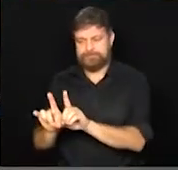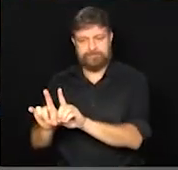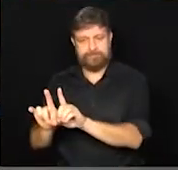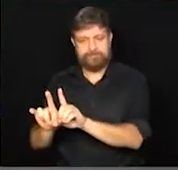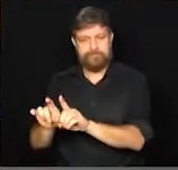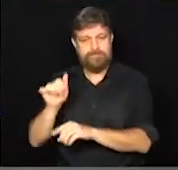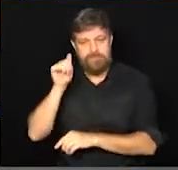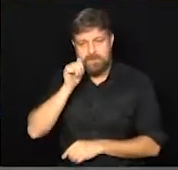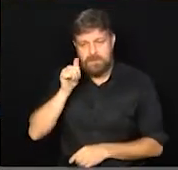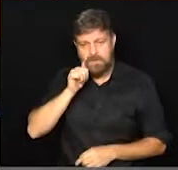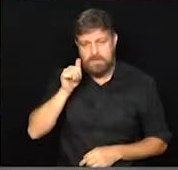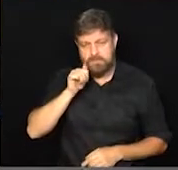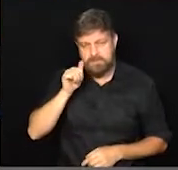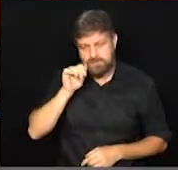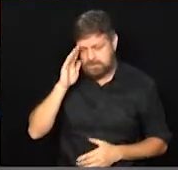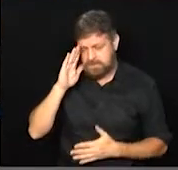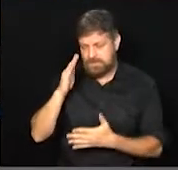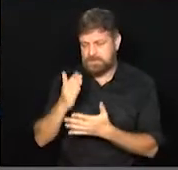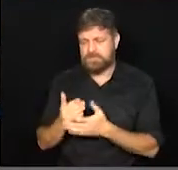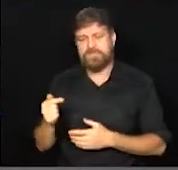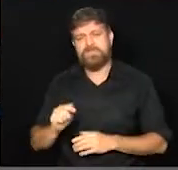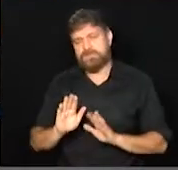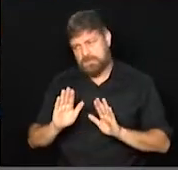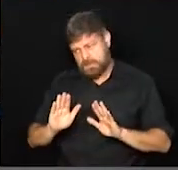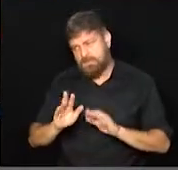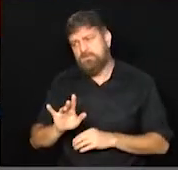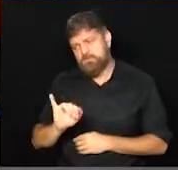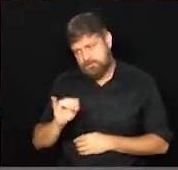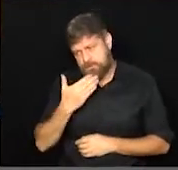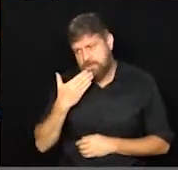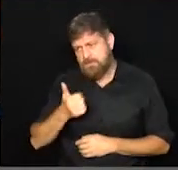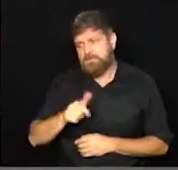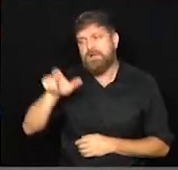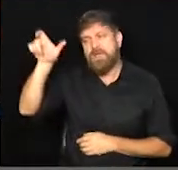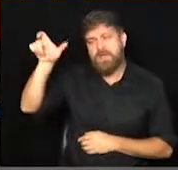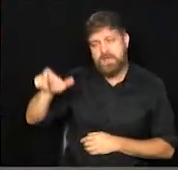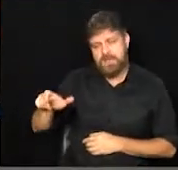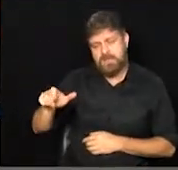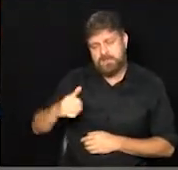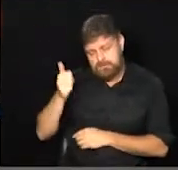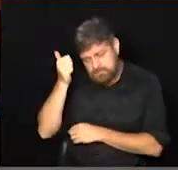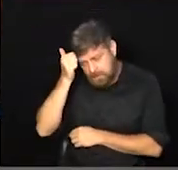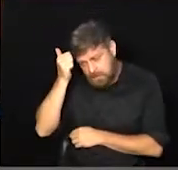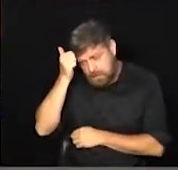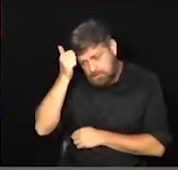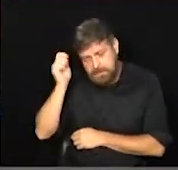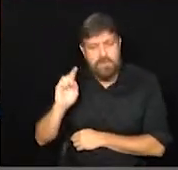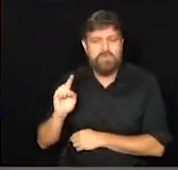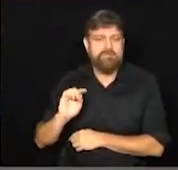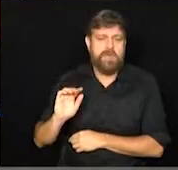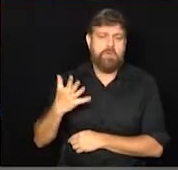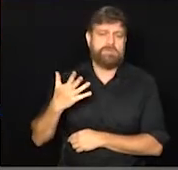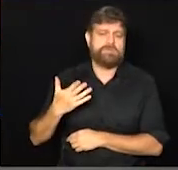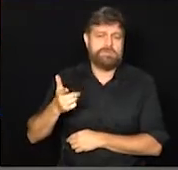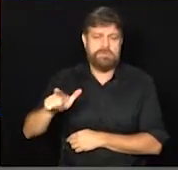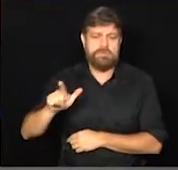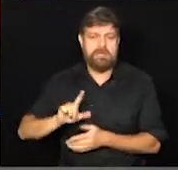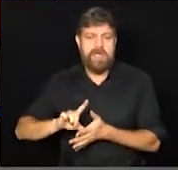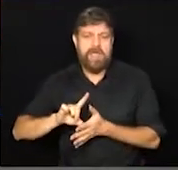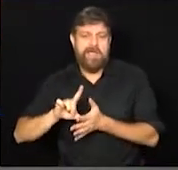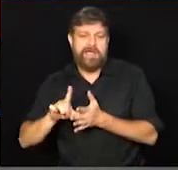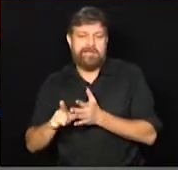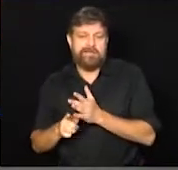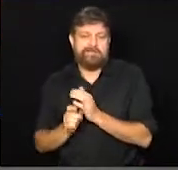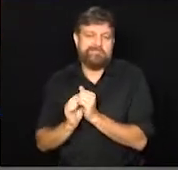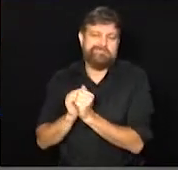mulher acredita que as coisas vão melhorar, que ele se arrependeu. Tem o momento da lua de mel, que se